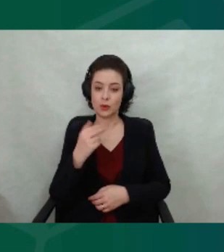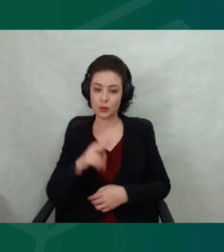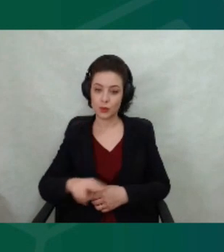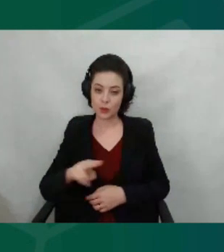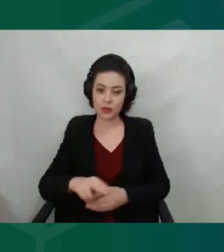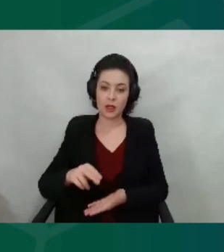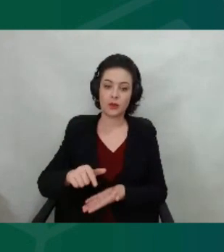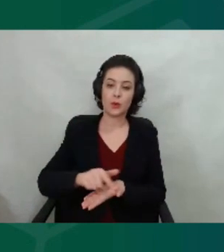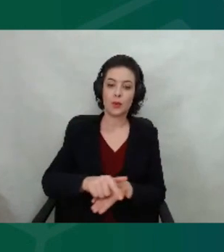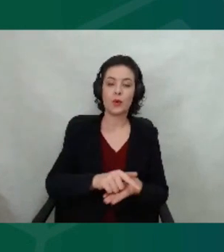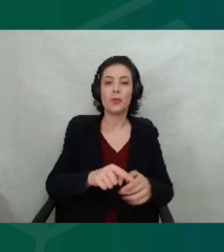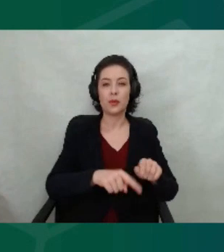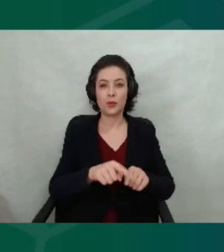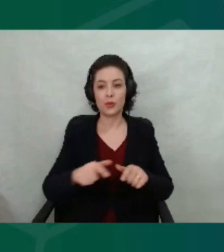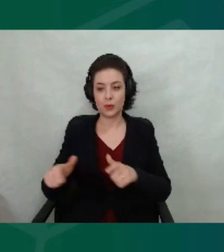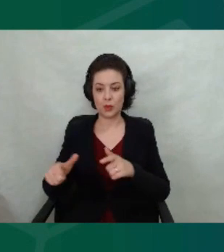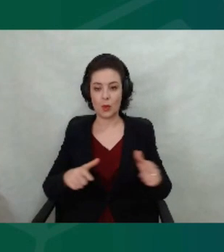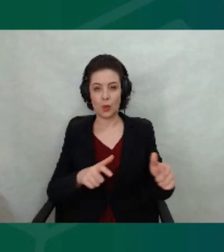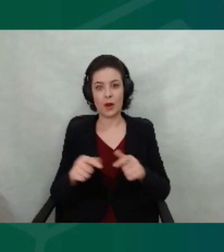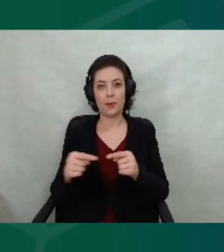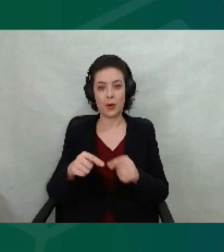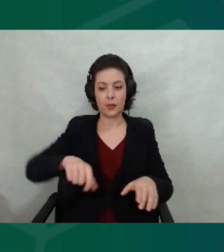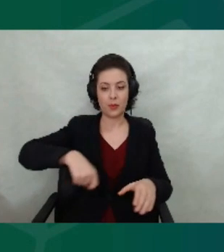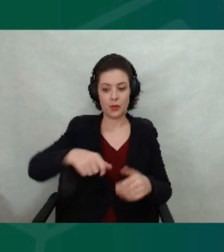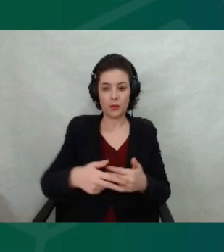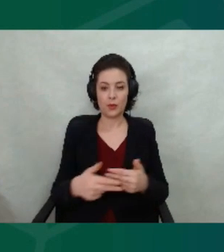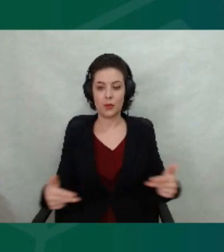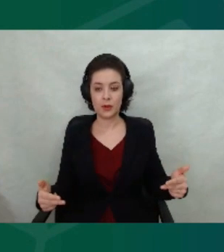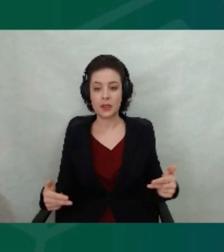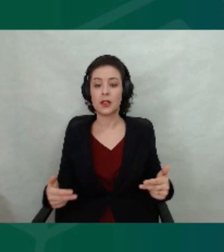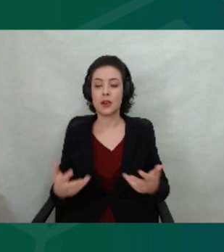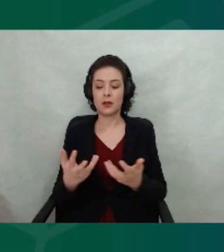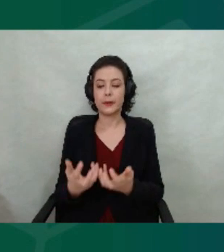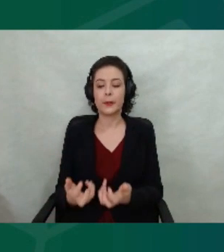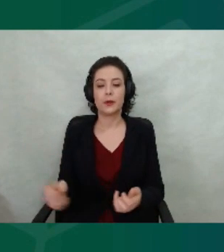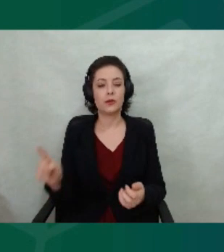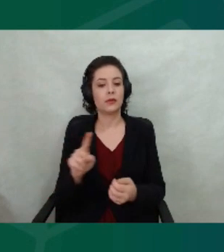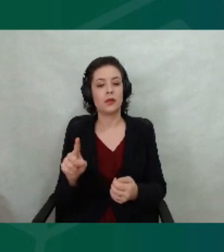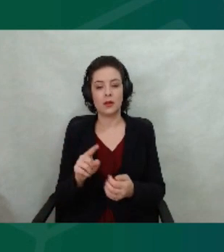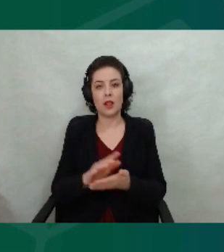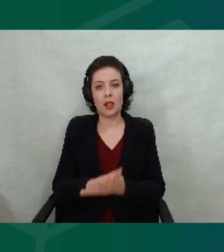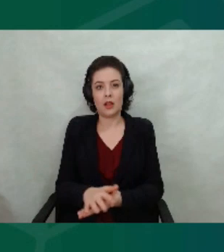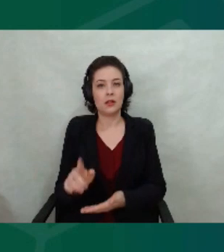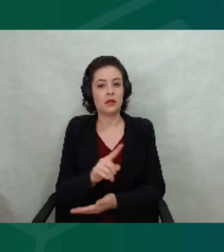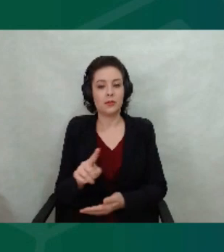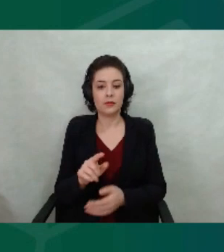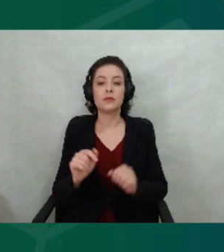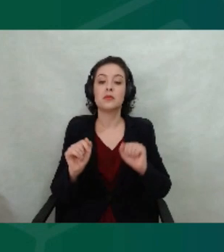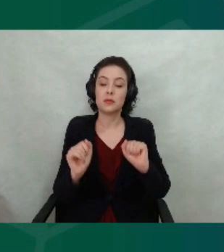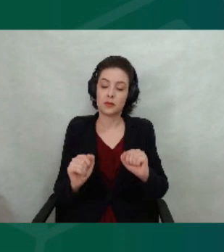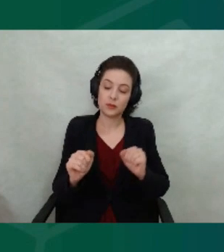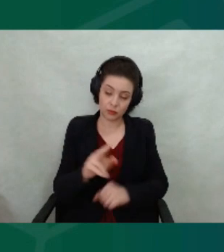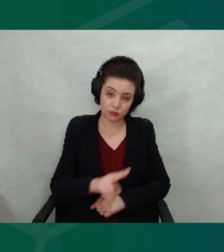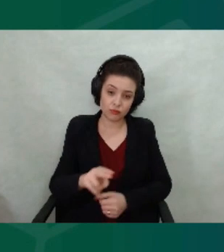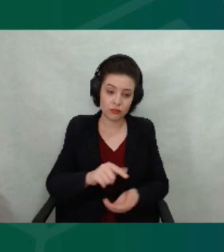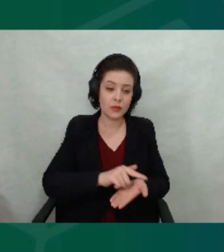ele não é corrosivo. Então, a gente tem alguns produtos que a gente pode utilizar para fazer